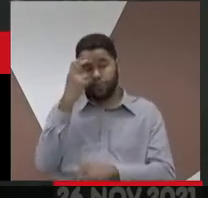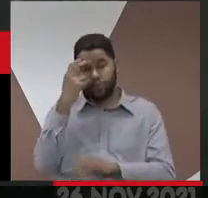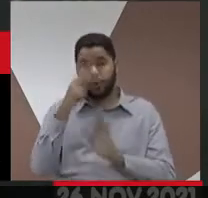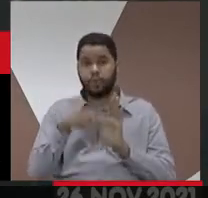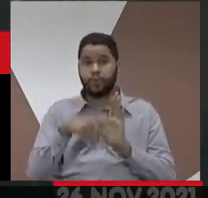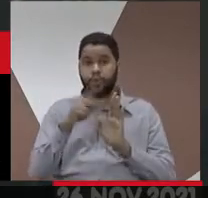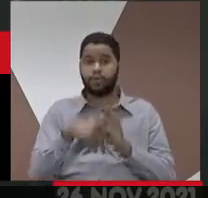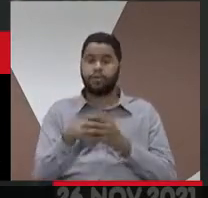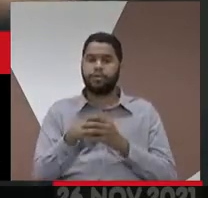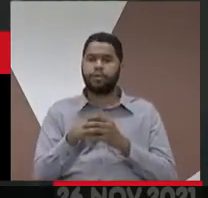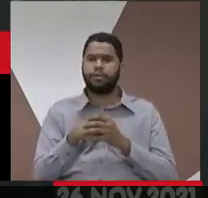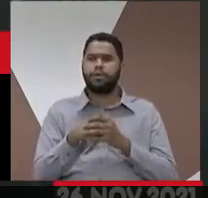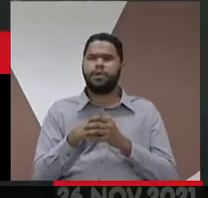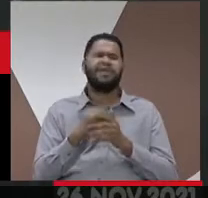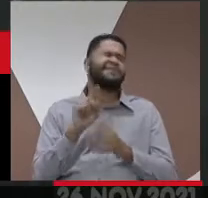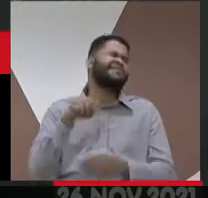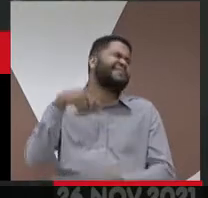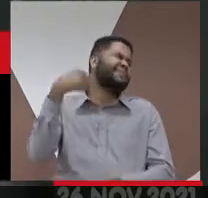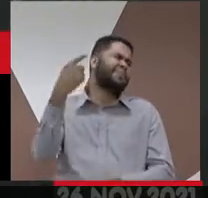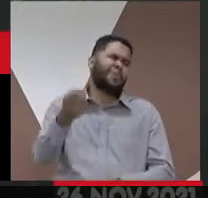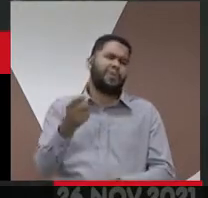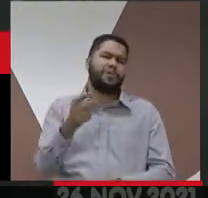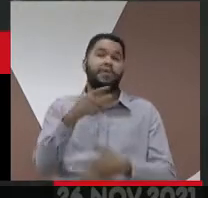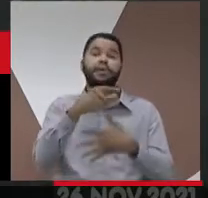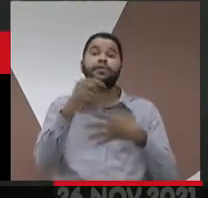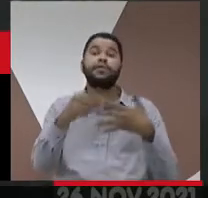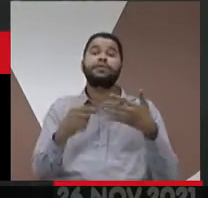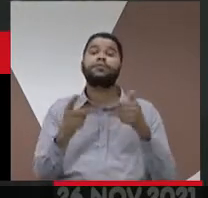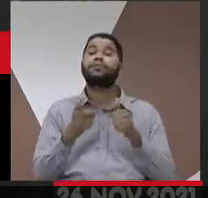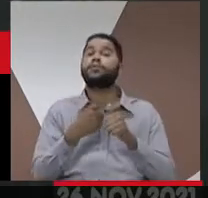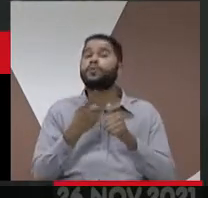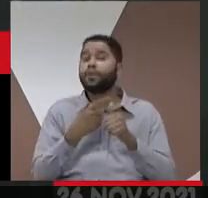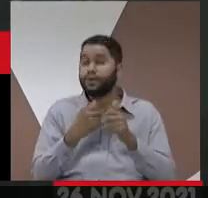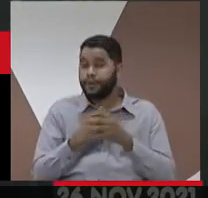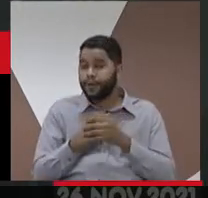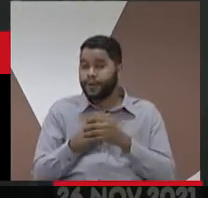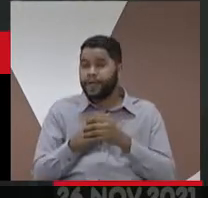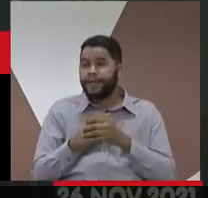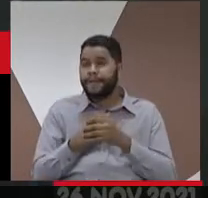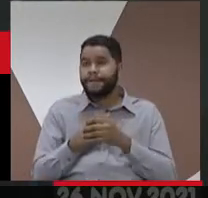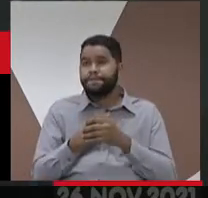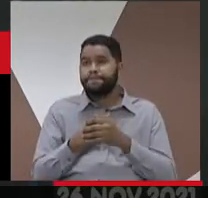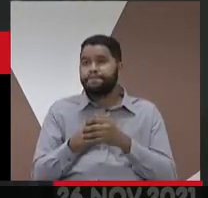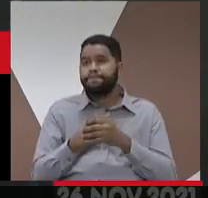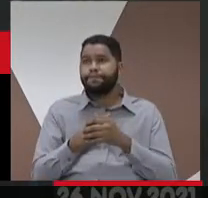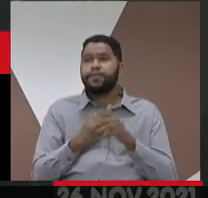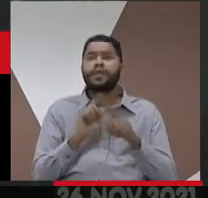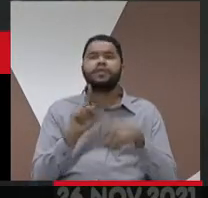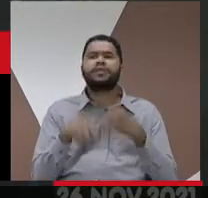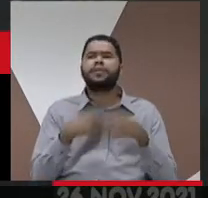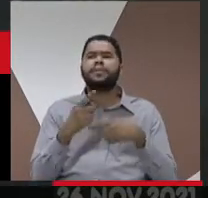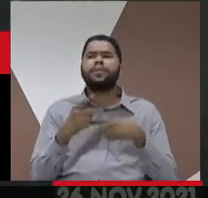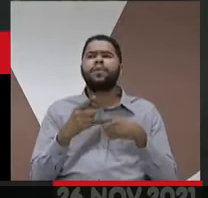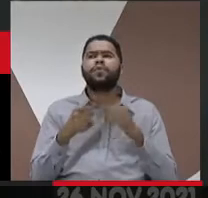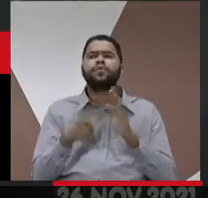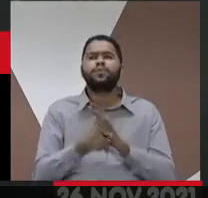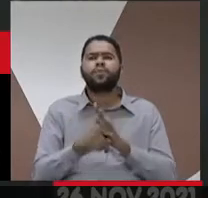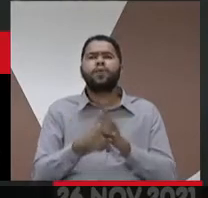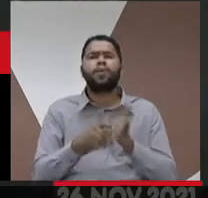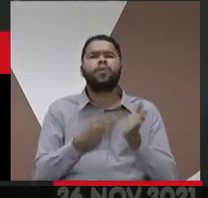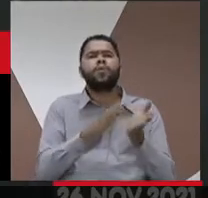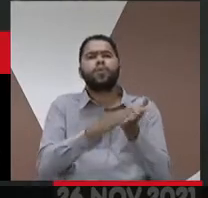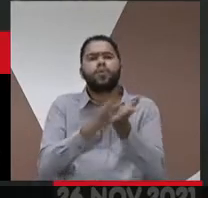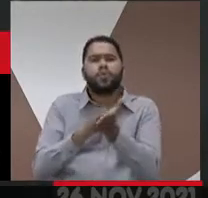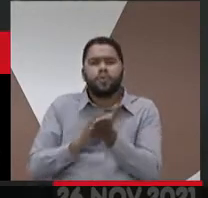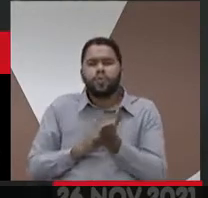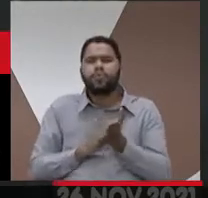projeto. Vamos fazer depois, vamos fazer a licitação primeiro, vamos deixar depois uma bomba no colo dos setores técnicos